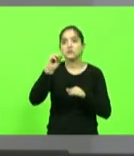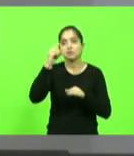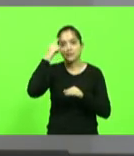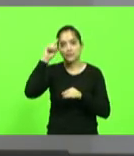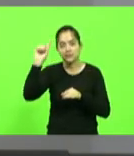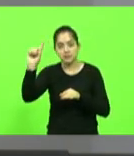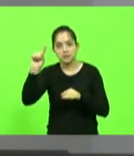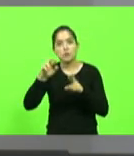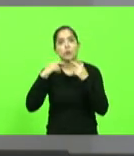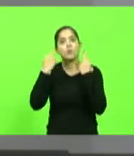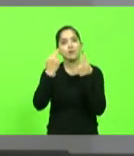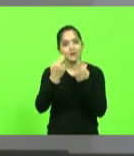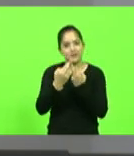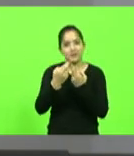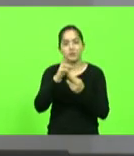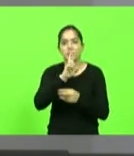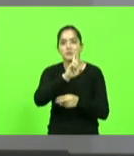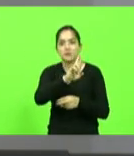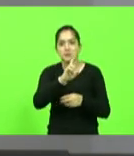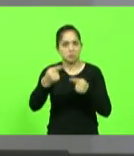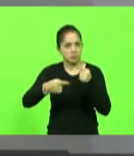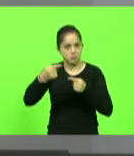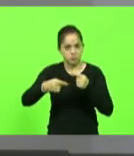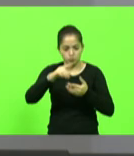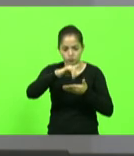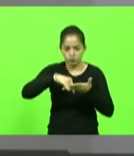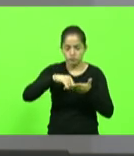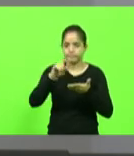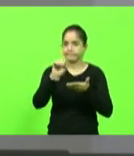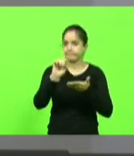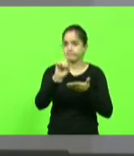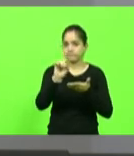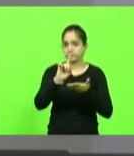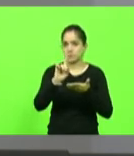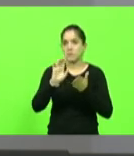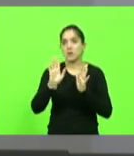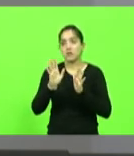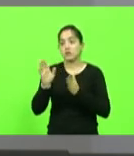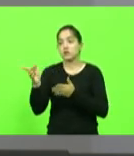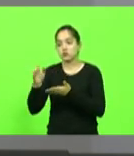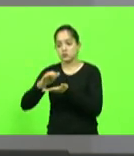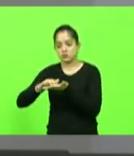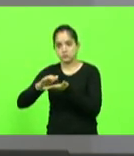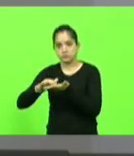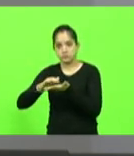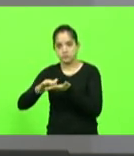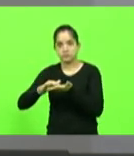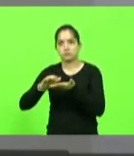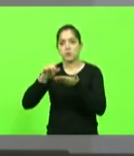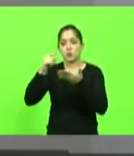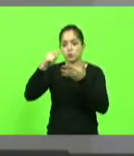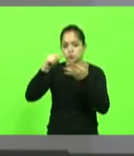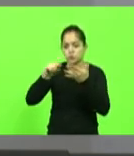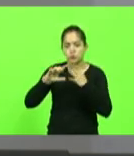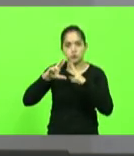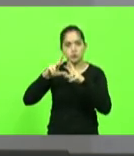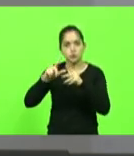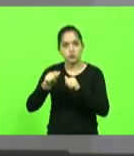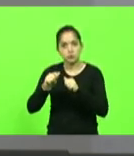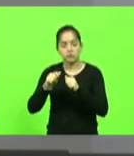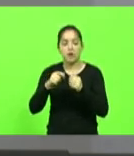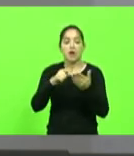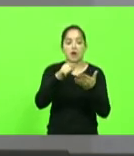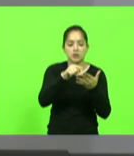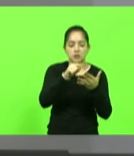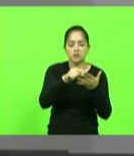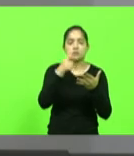já com respostas. Não é para discutir o documento. O secretário já vai ter a síntese das falas e é para dizer isso nós